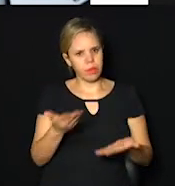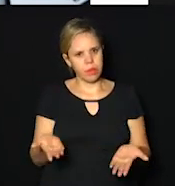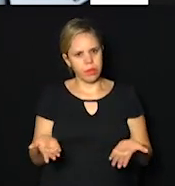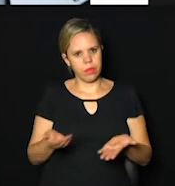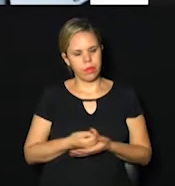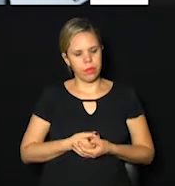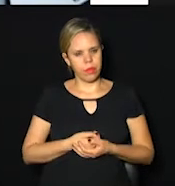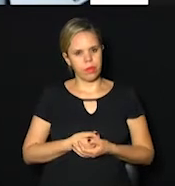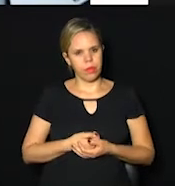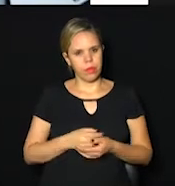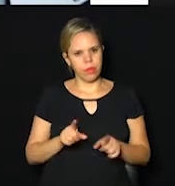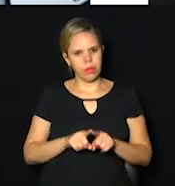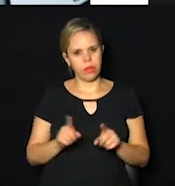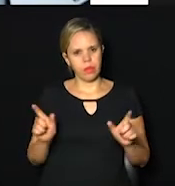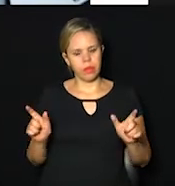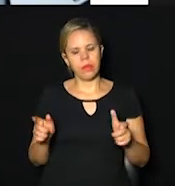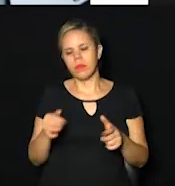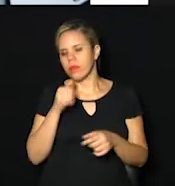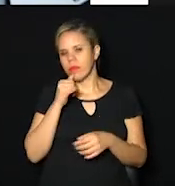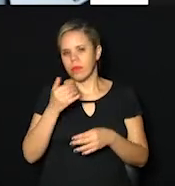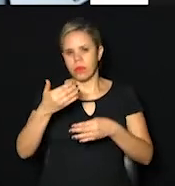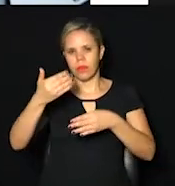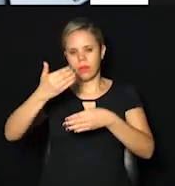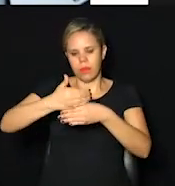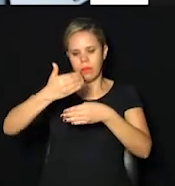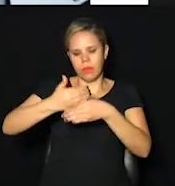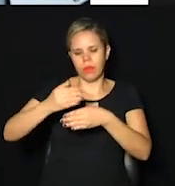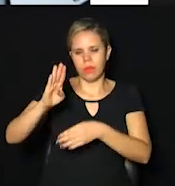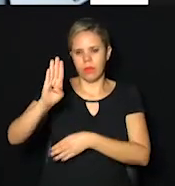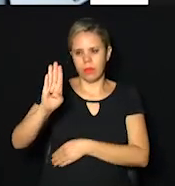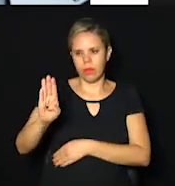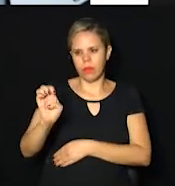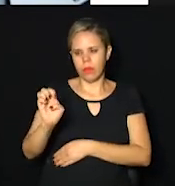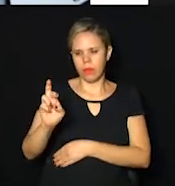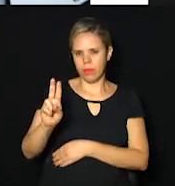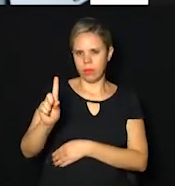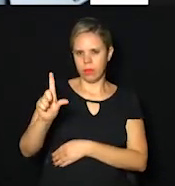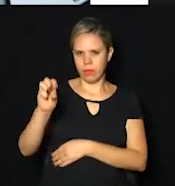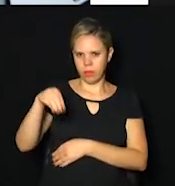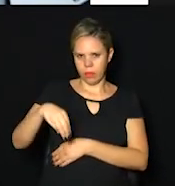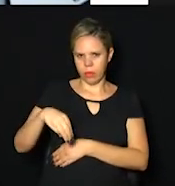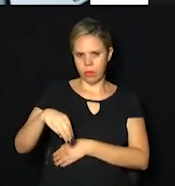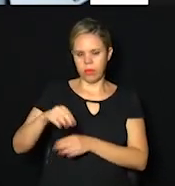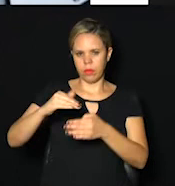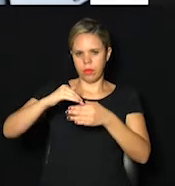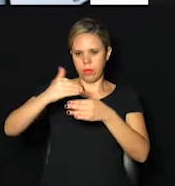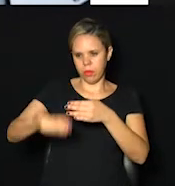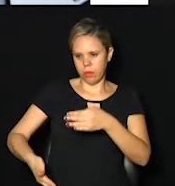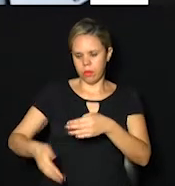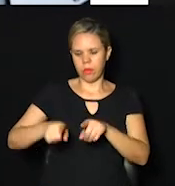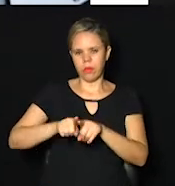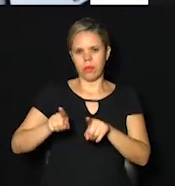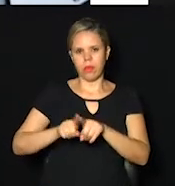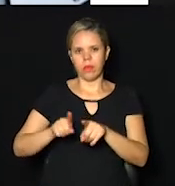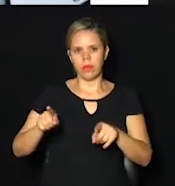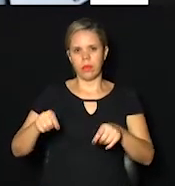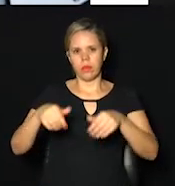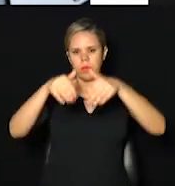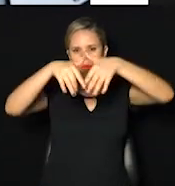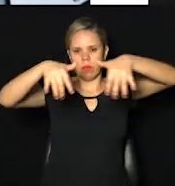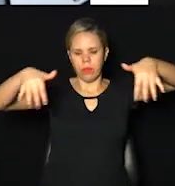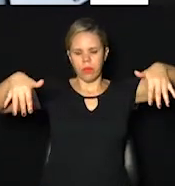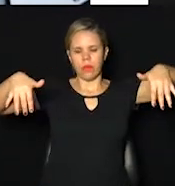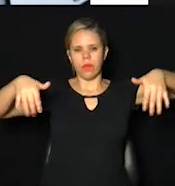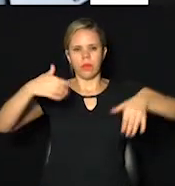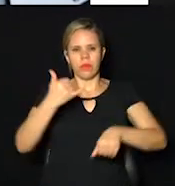à queda do Muro de Berlim, à queda da Cortina de Ferro, a gente olha para Francis Fukuyama, O Último Homem,